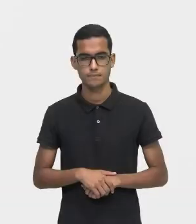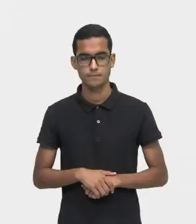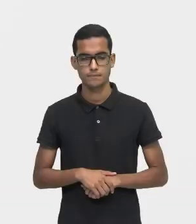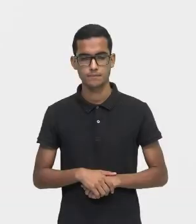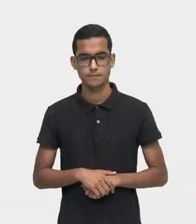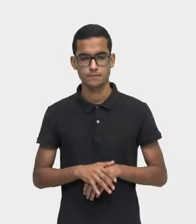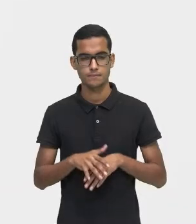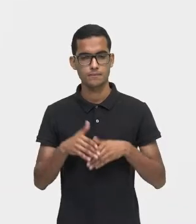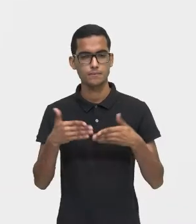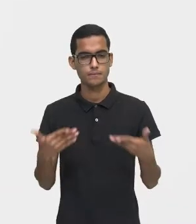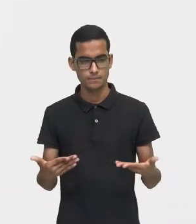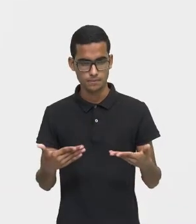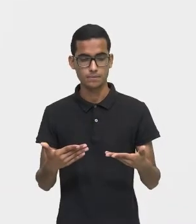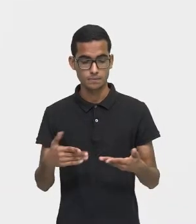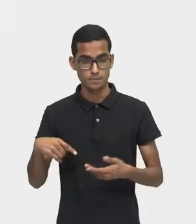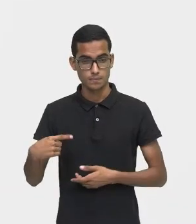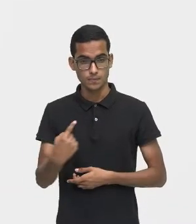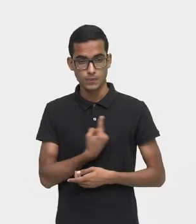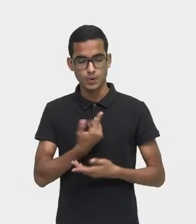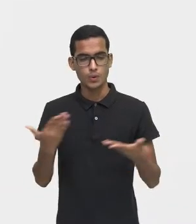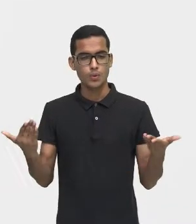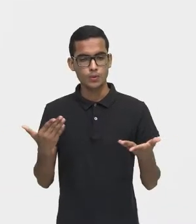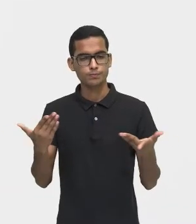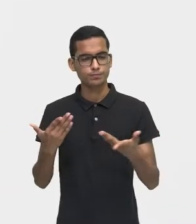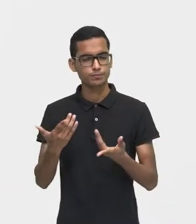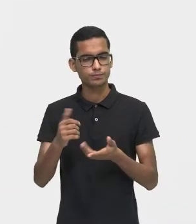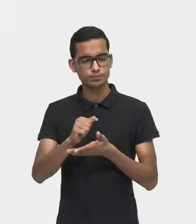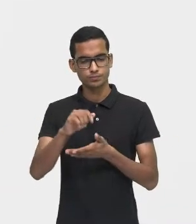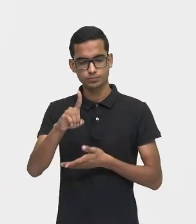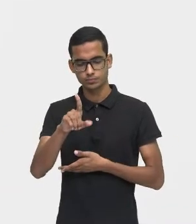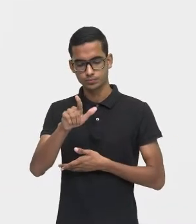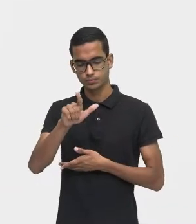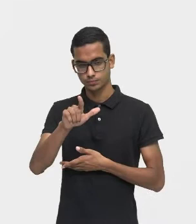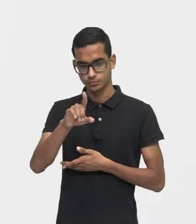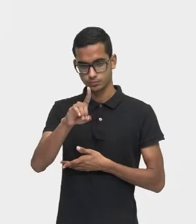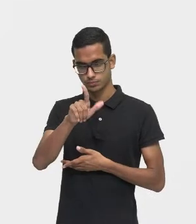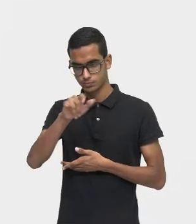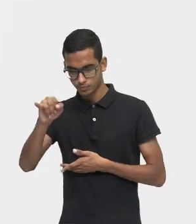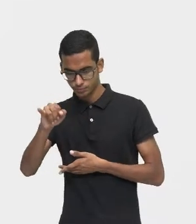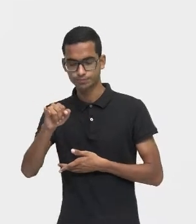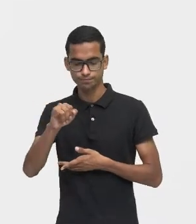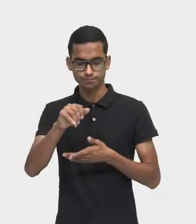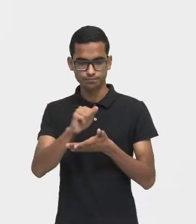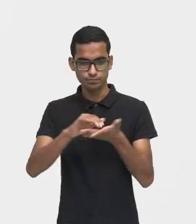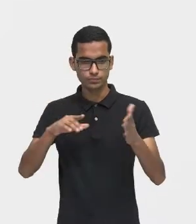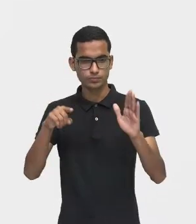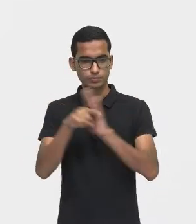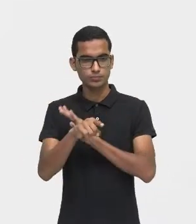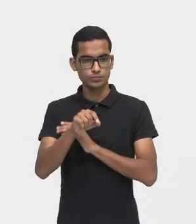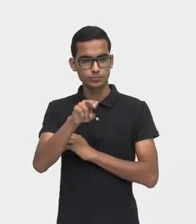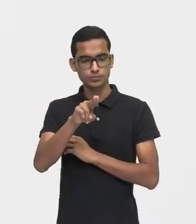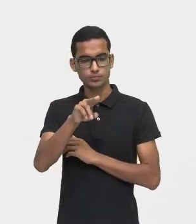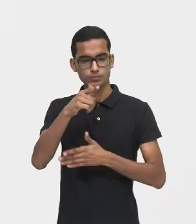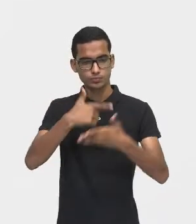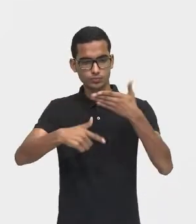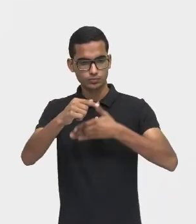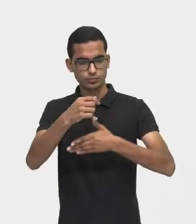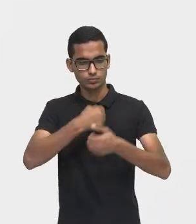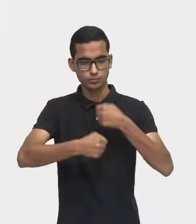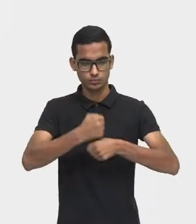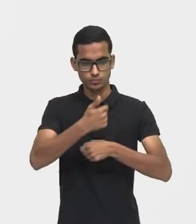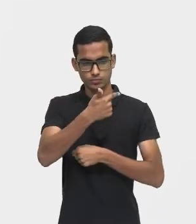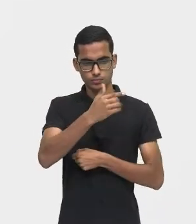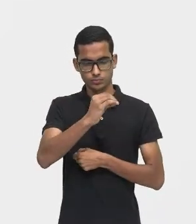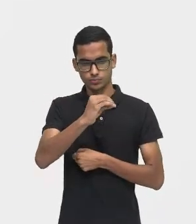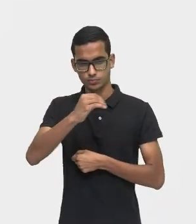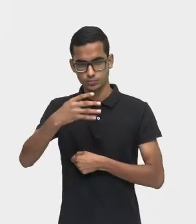Então, olha só, gente, na nossa dinâmica local interativa, nessa primeira questão da UEA 2004, a gente vai verificar que